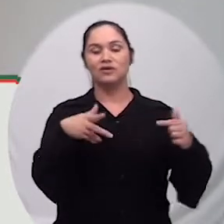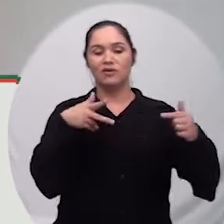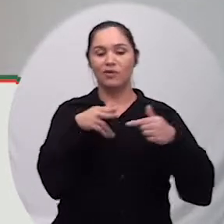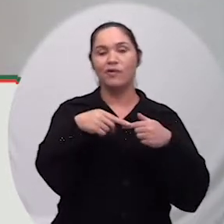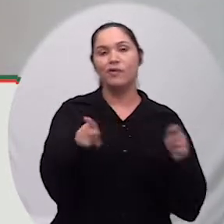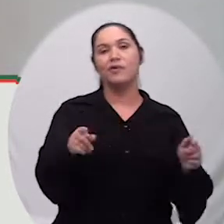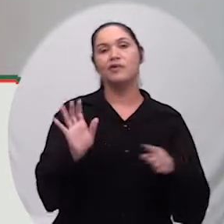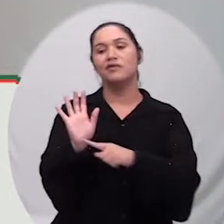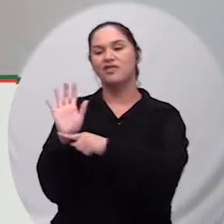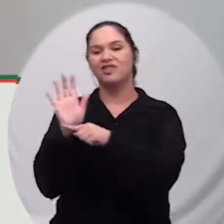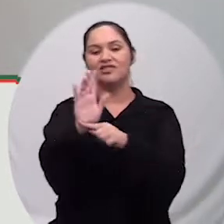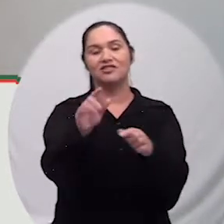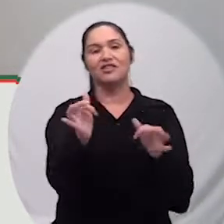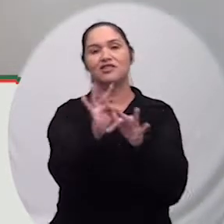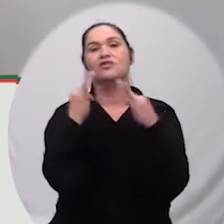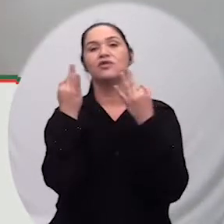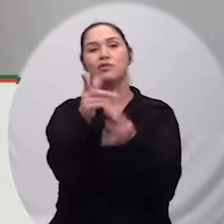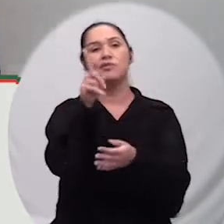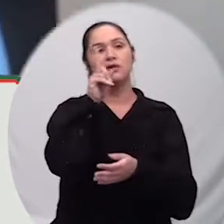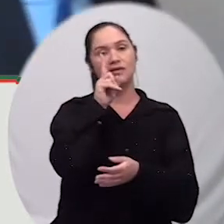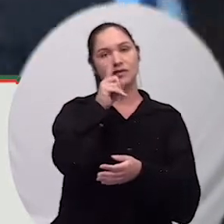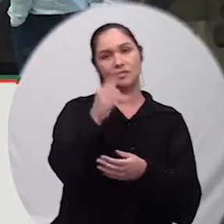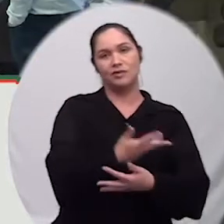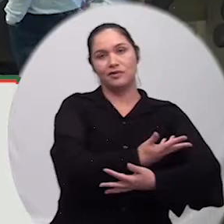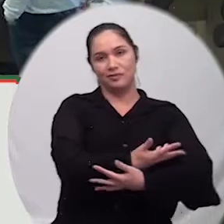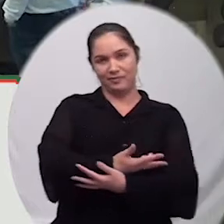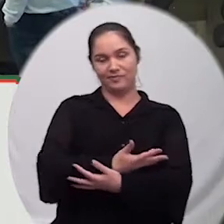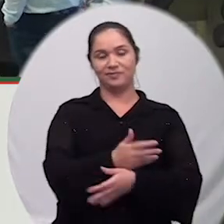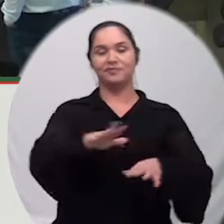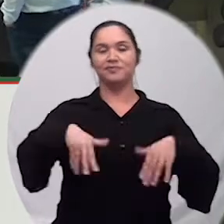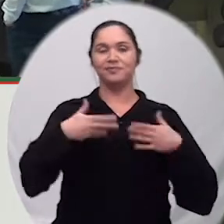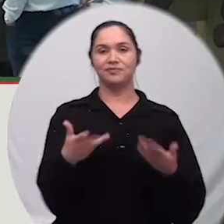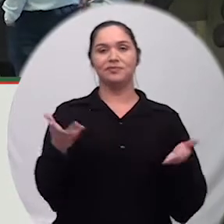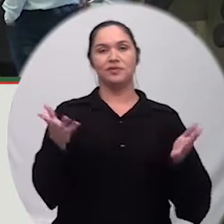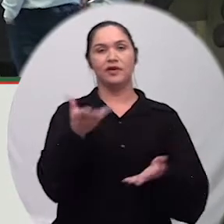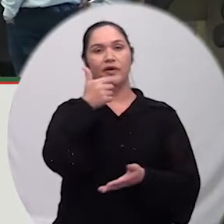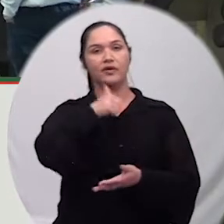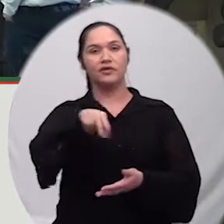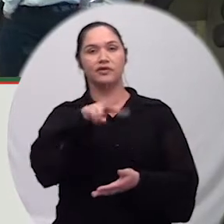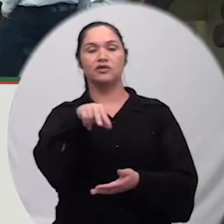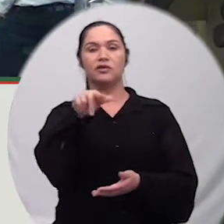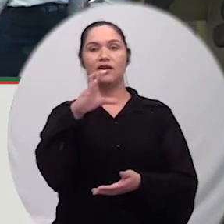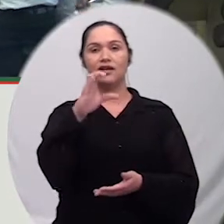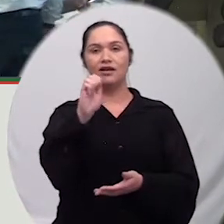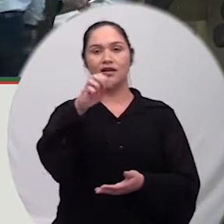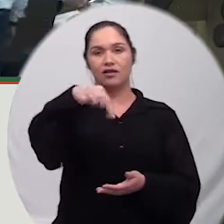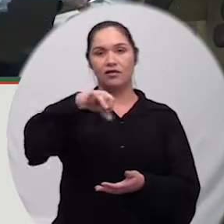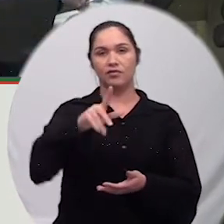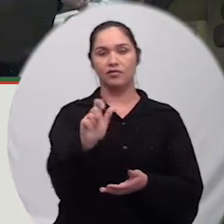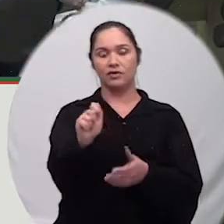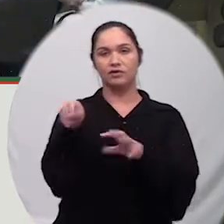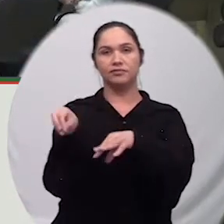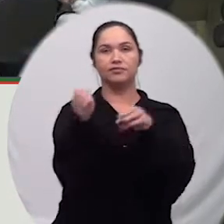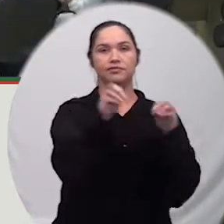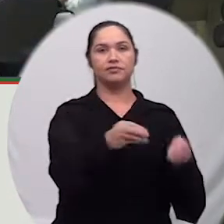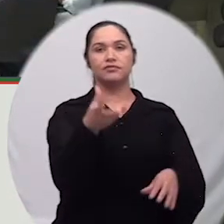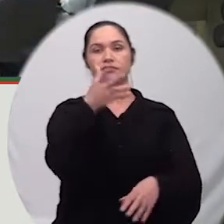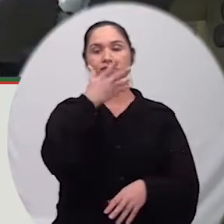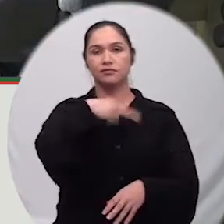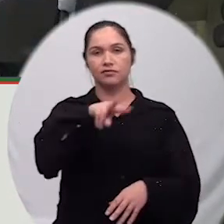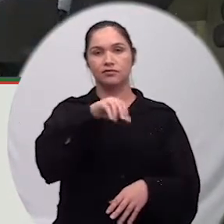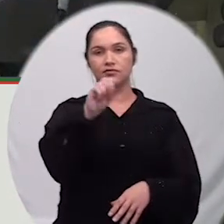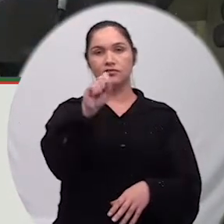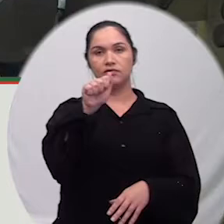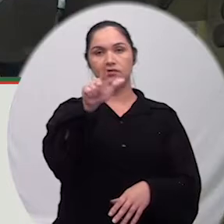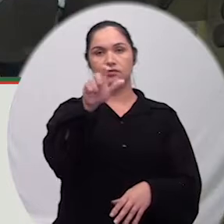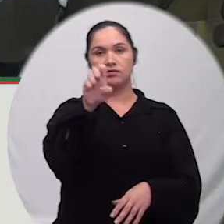É isso, senhor presidente. Muito obrigado. Com a palavra, a vereadora Camila Nascimento, declina. Com a palavra, vereador